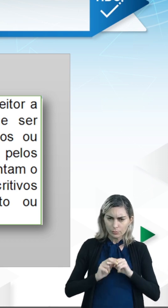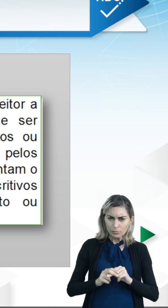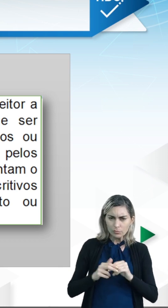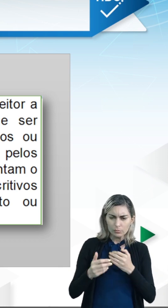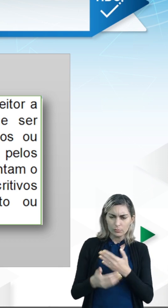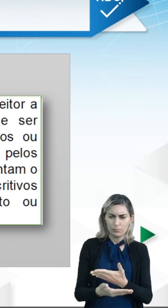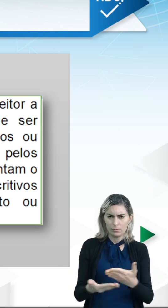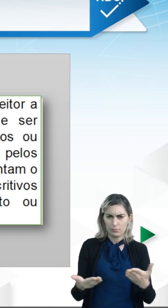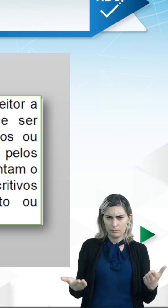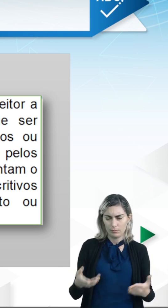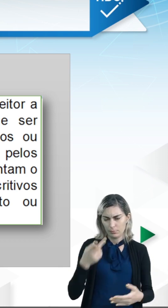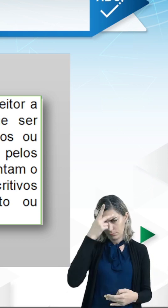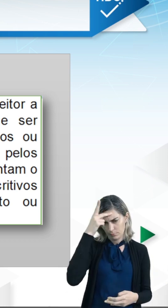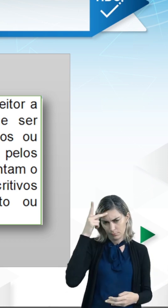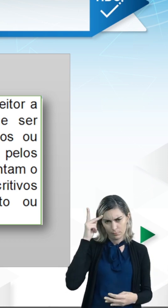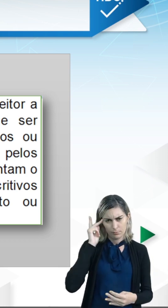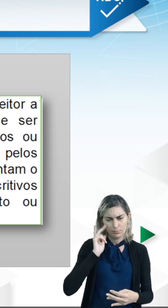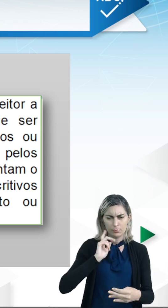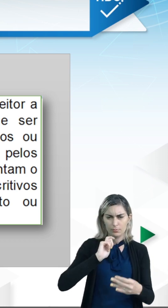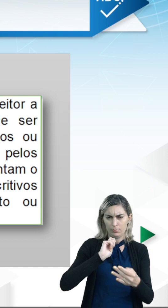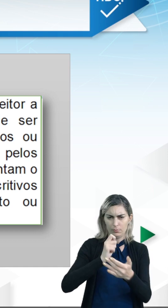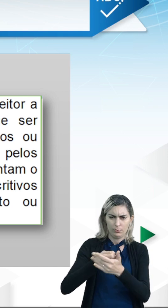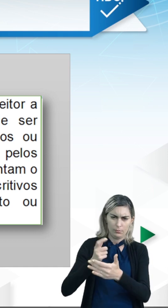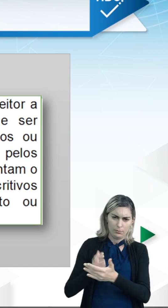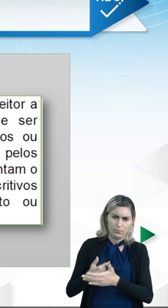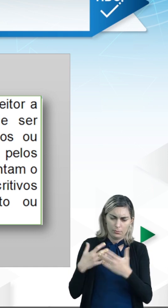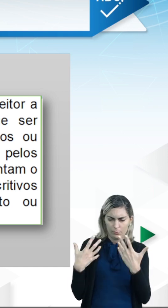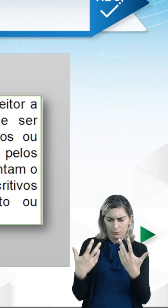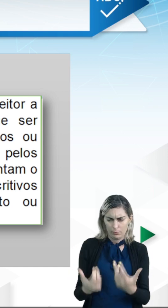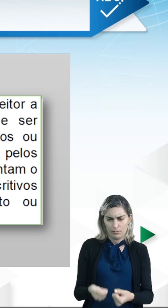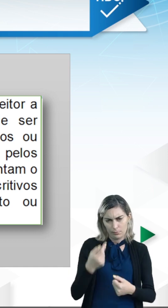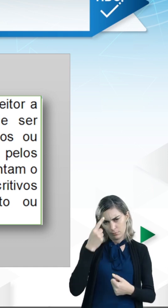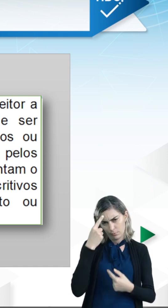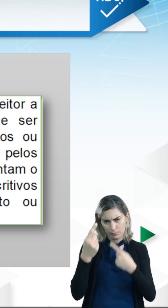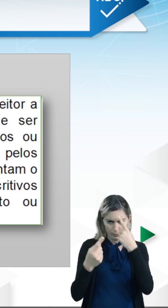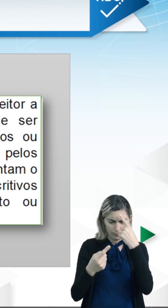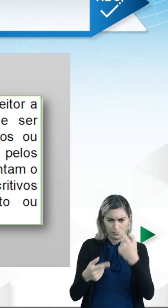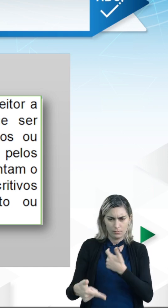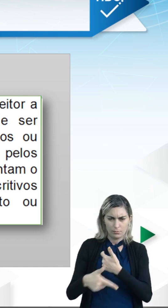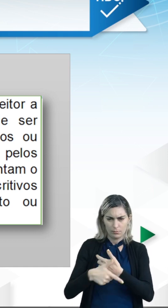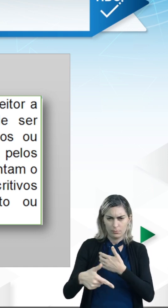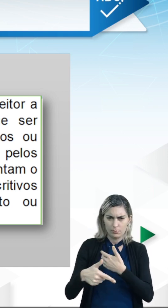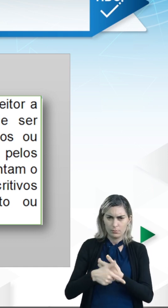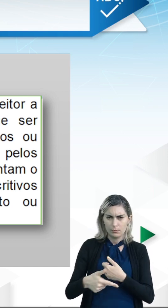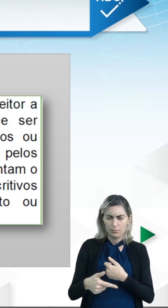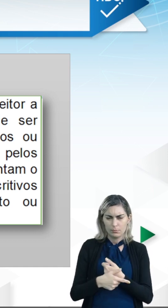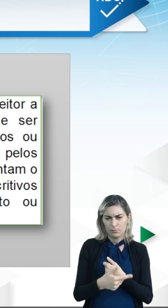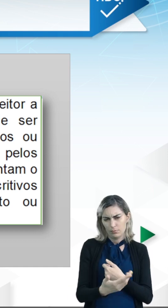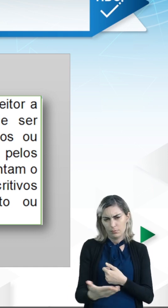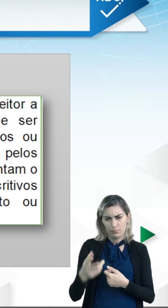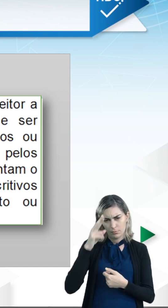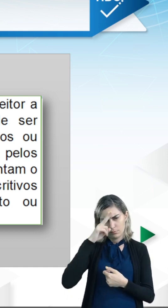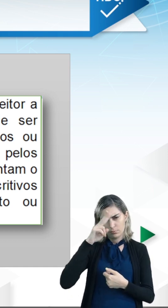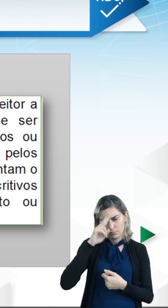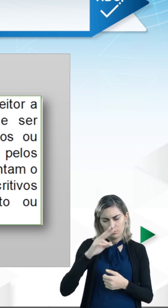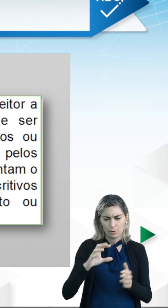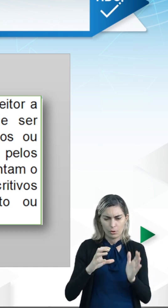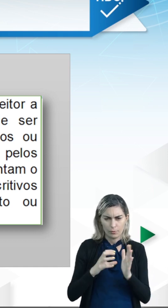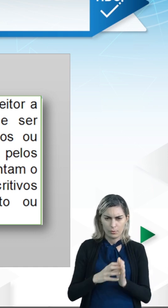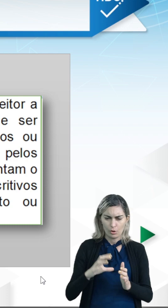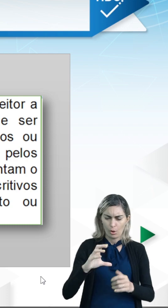pelos quais a pessoa deve comprar, aceitar aquela ideia. Então, esse é o papel. Então, lembrar a